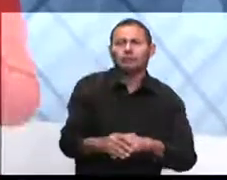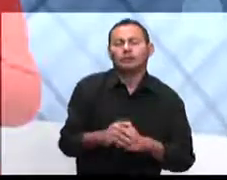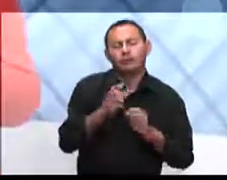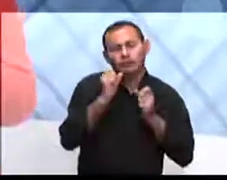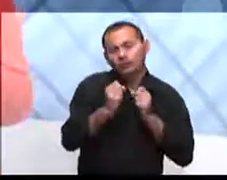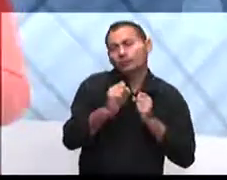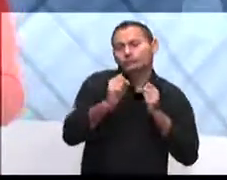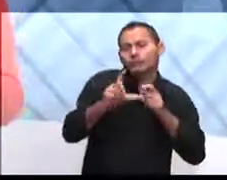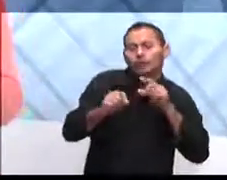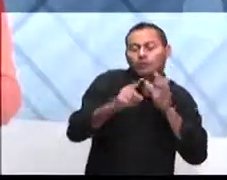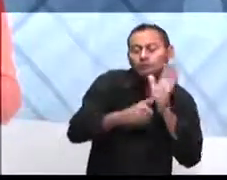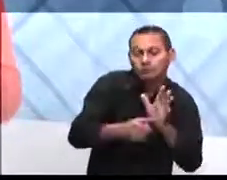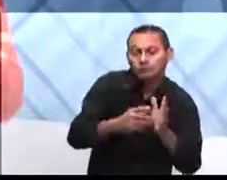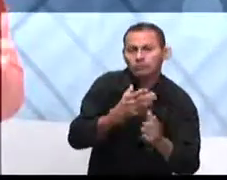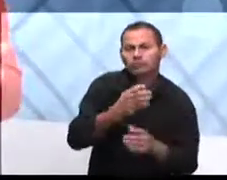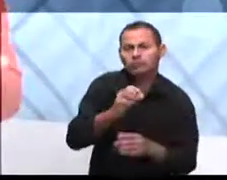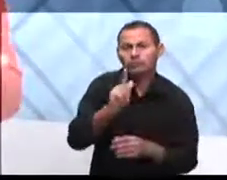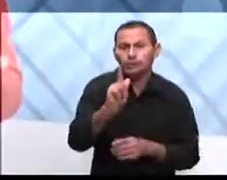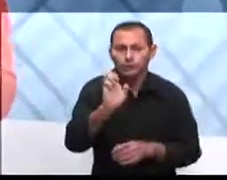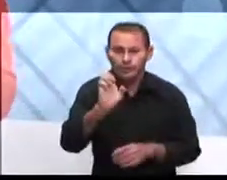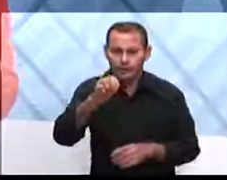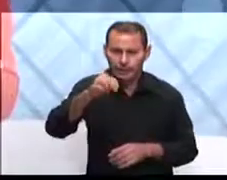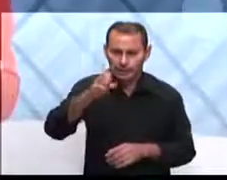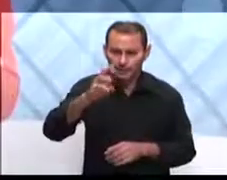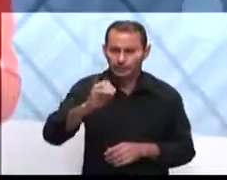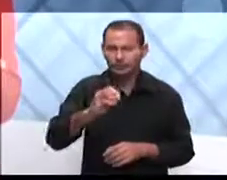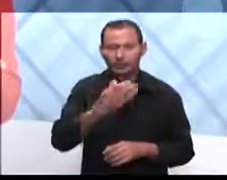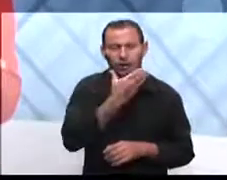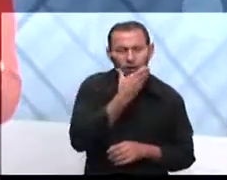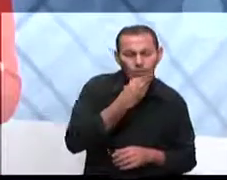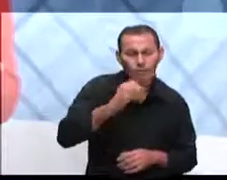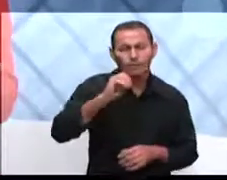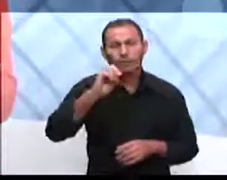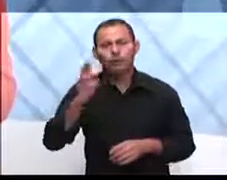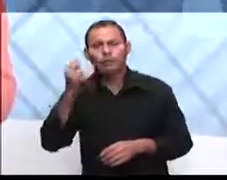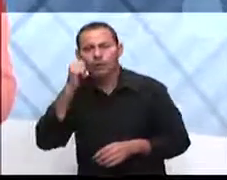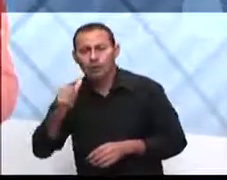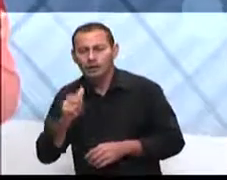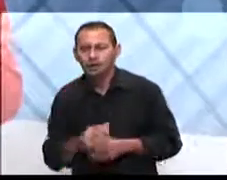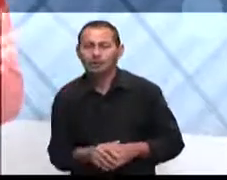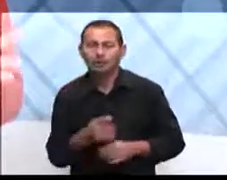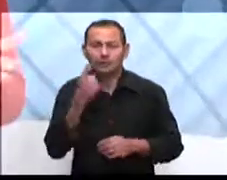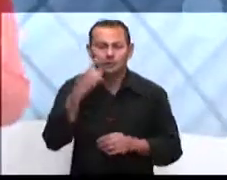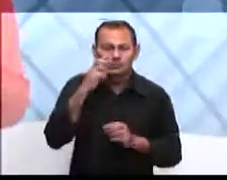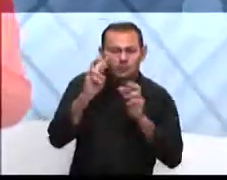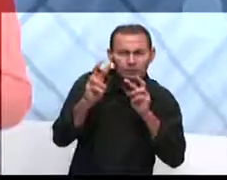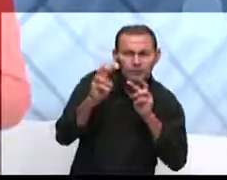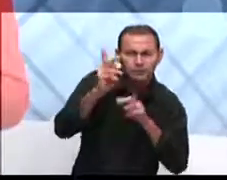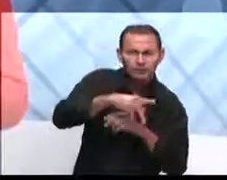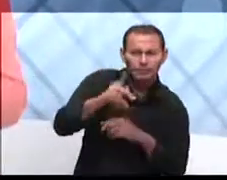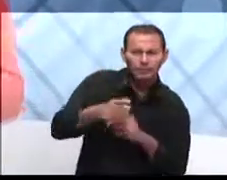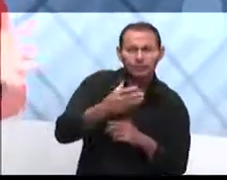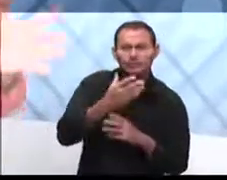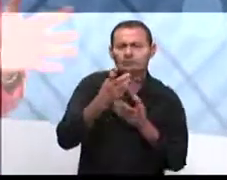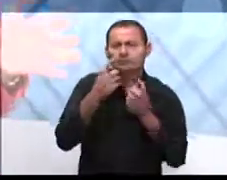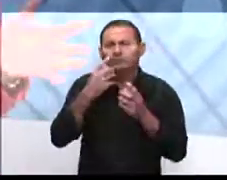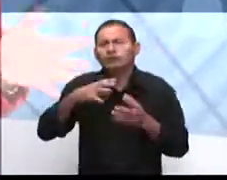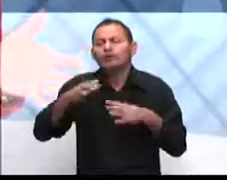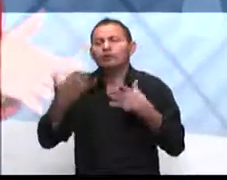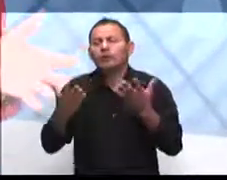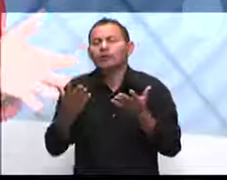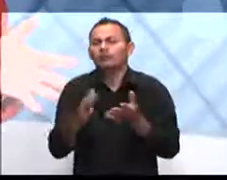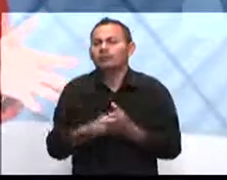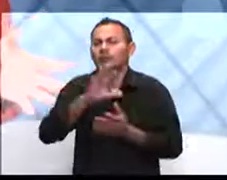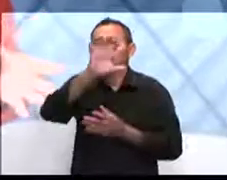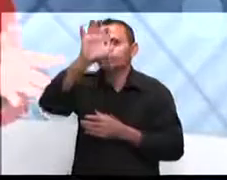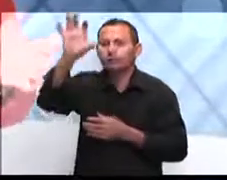masculino ou feminino. Na hora que eu for ver o perfil do professor, então, né? Então, pego ali as subcategorias. Qual